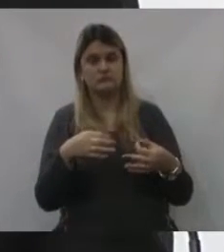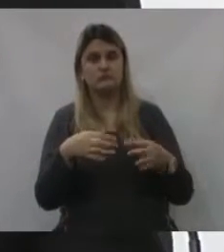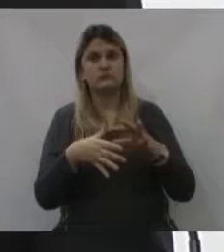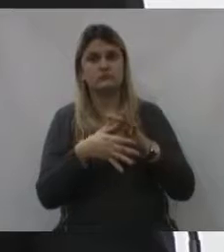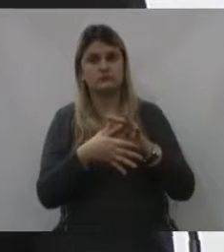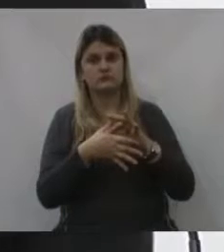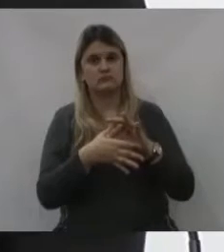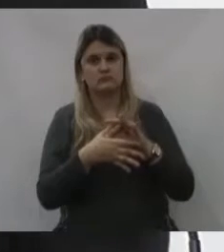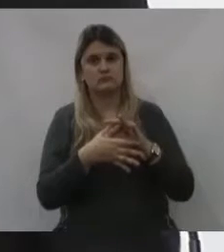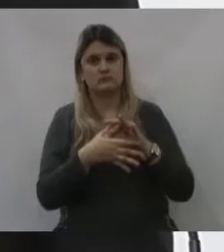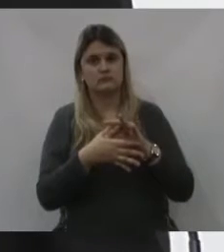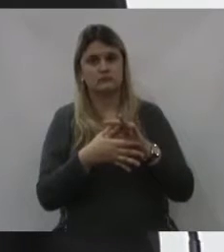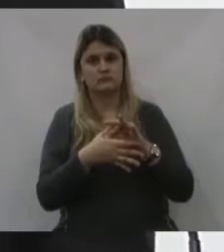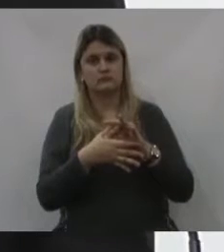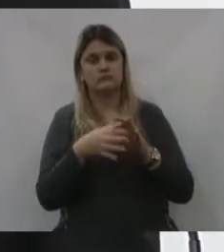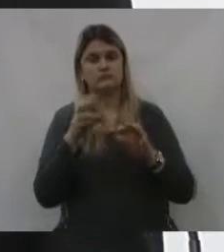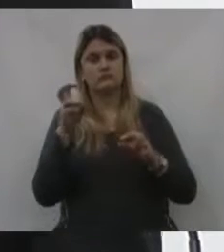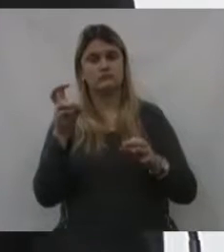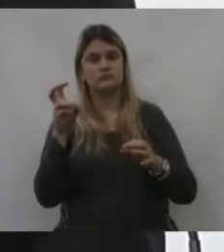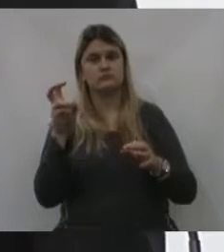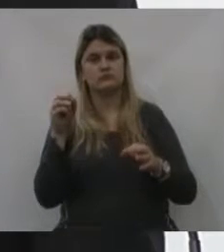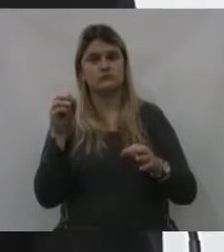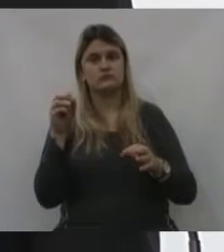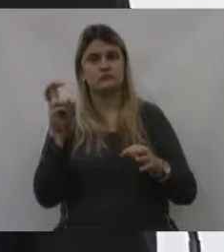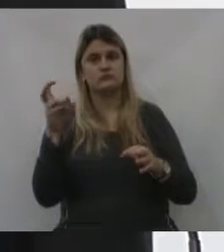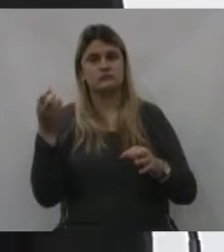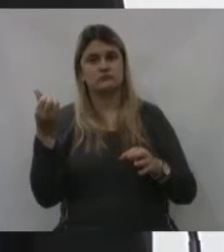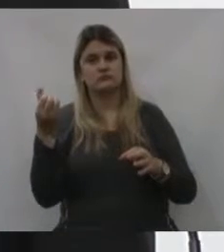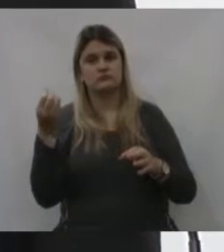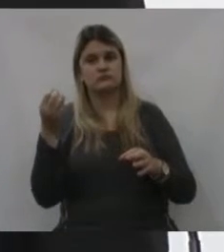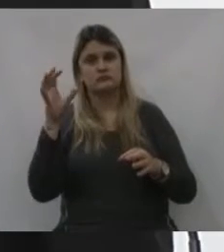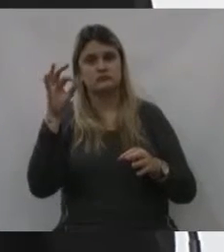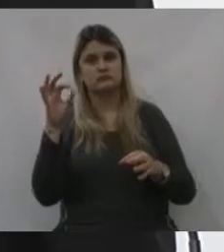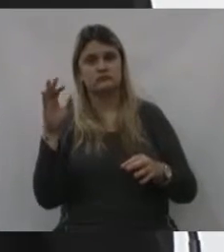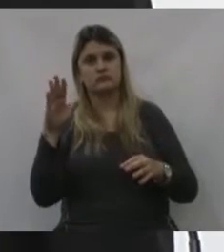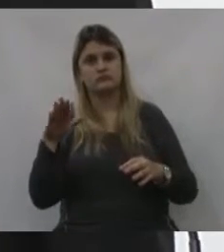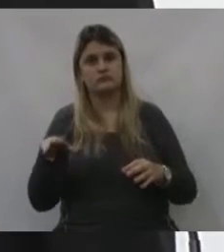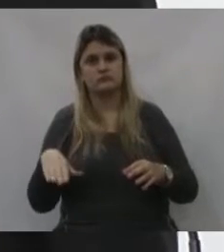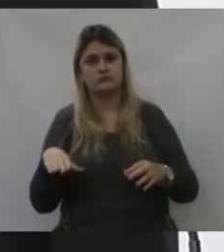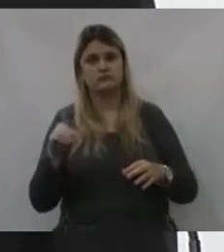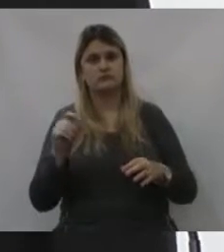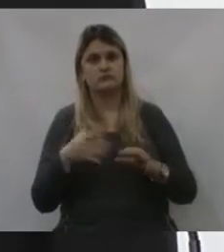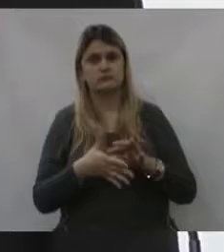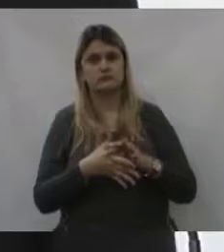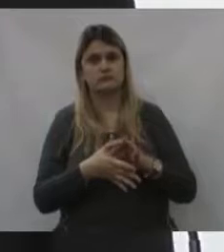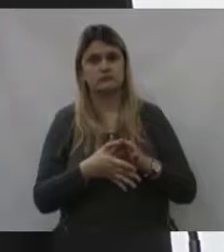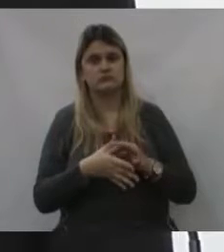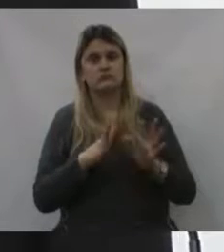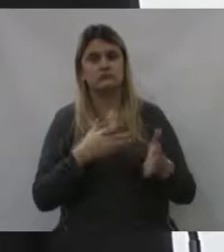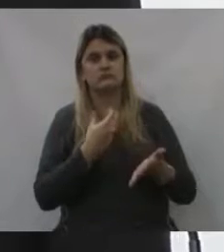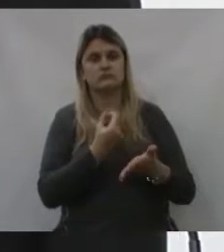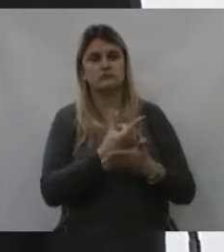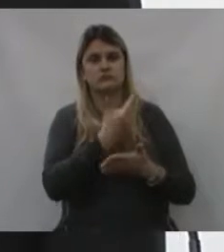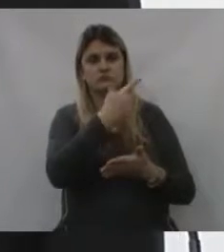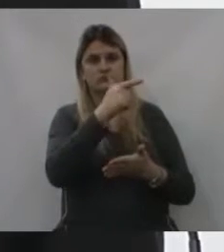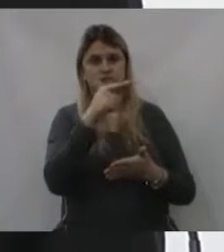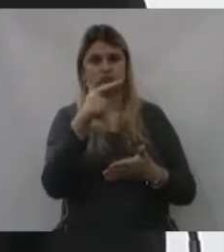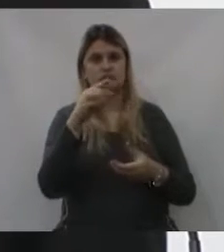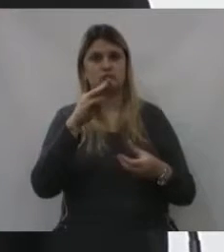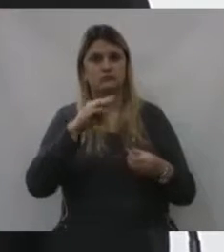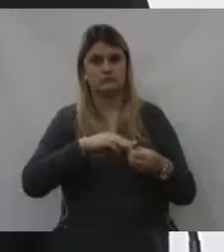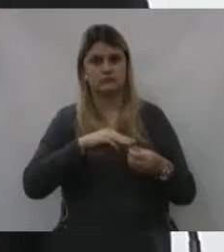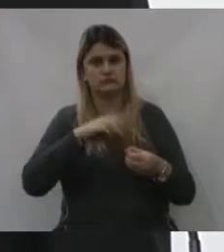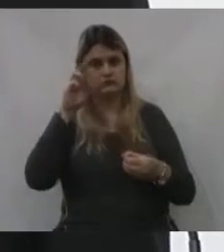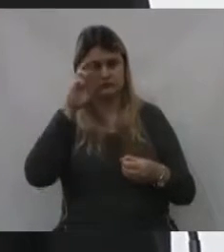isso, e essa carne vai custar, no mínimo, 50%, 60% mais barata do que essa carne que vem processada, e